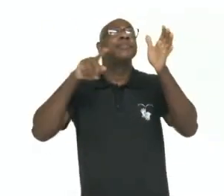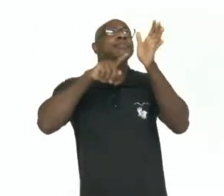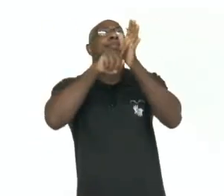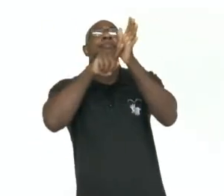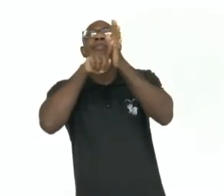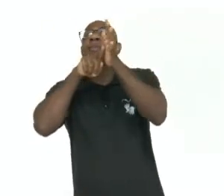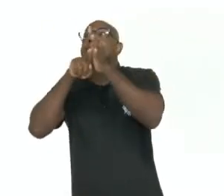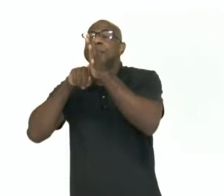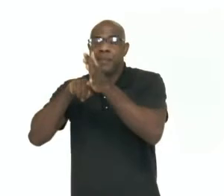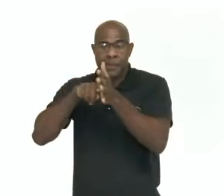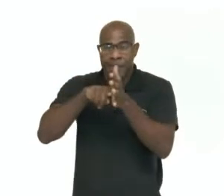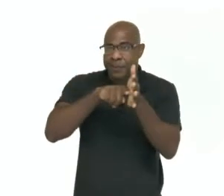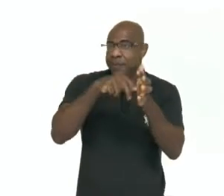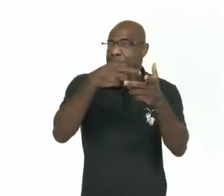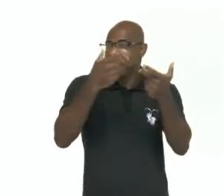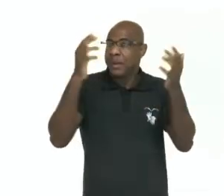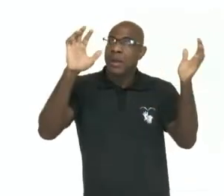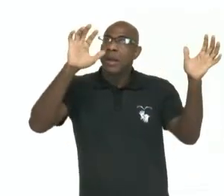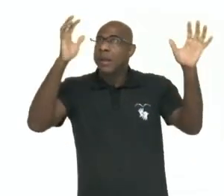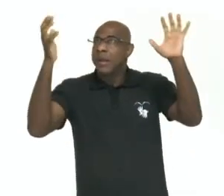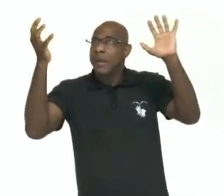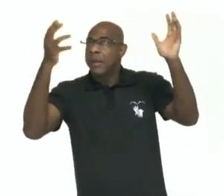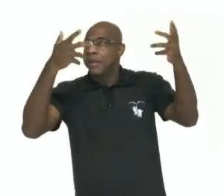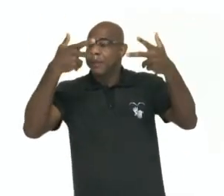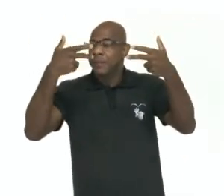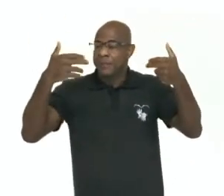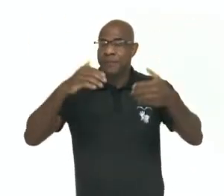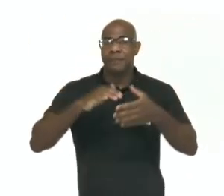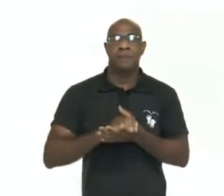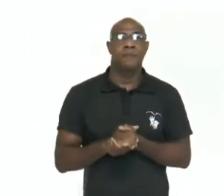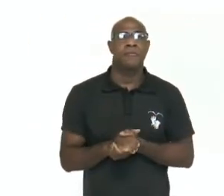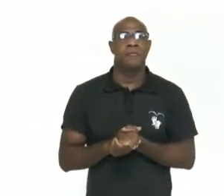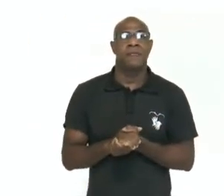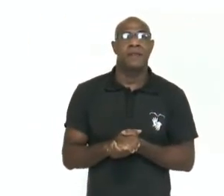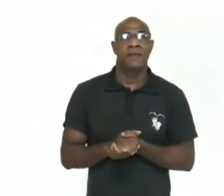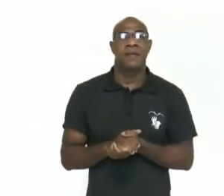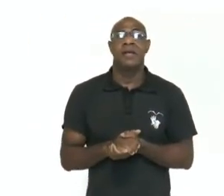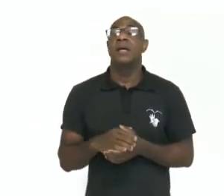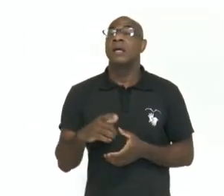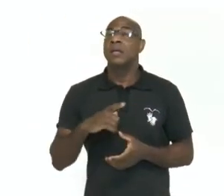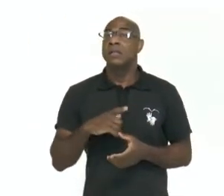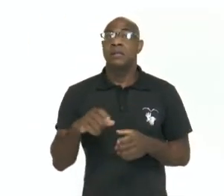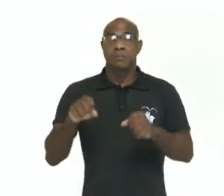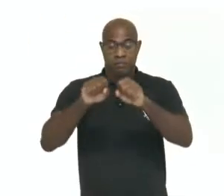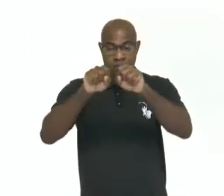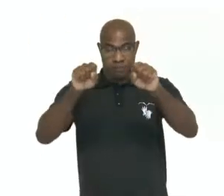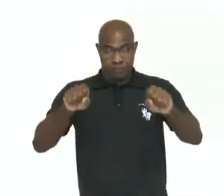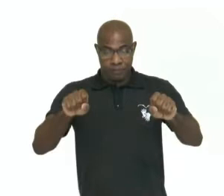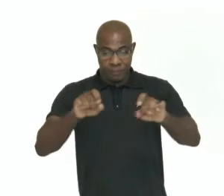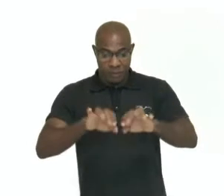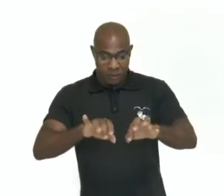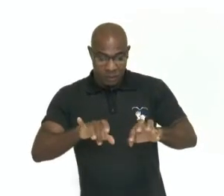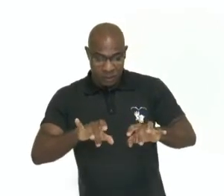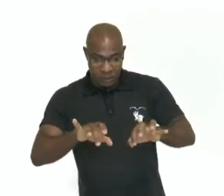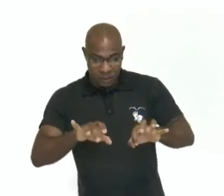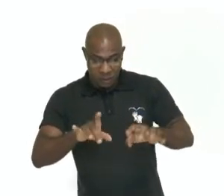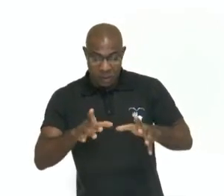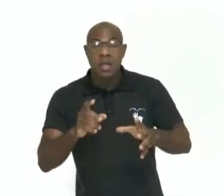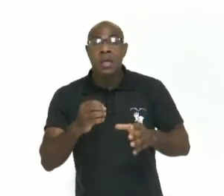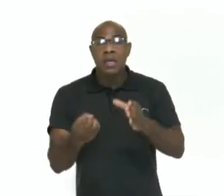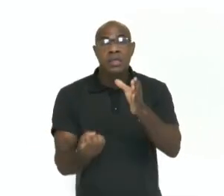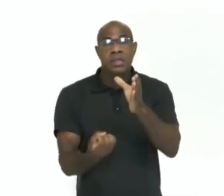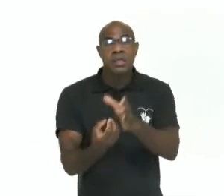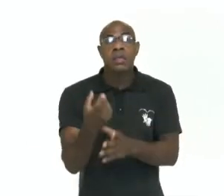transferiram teorias físicas para o programas de computador capazes de simular o clima da Terra, criando os